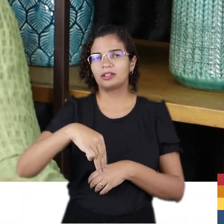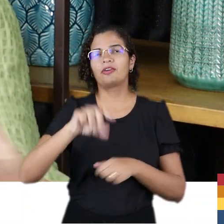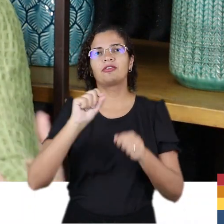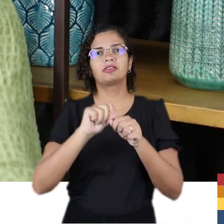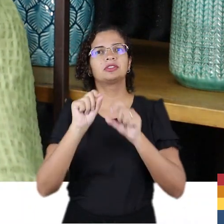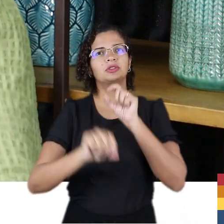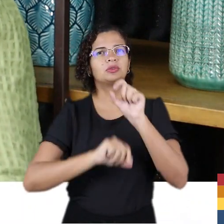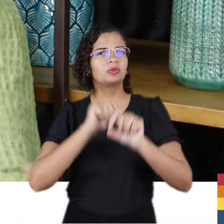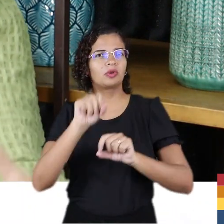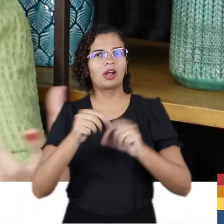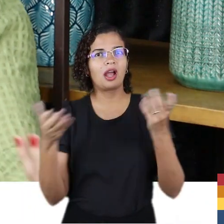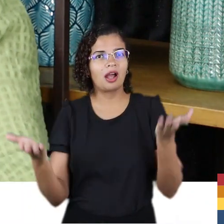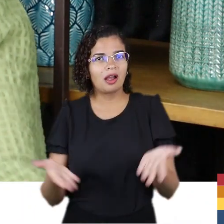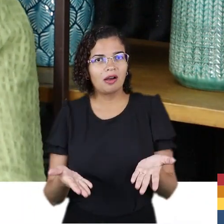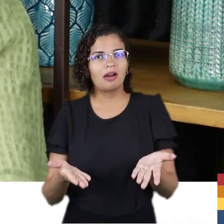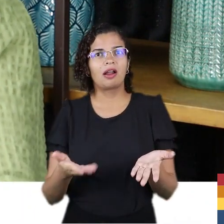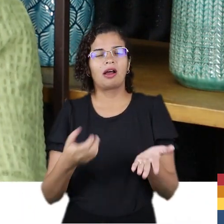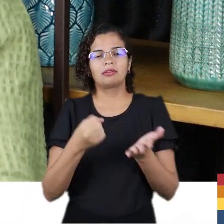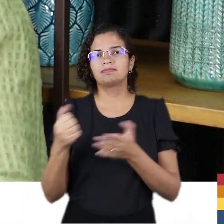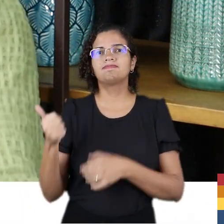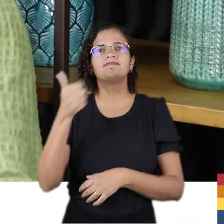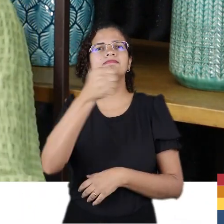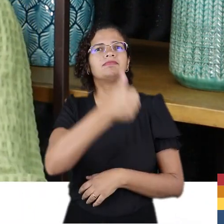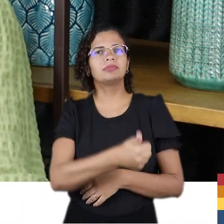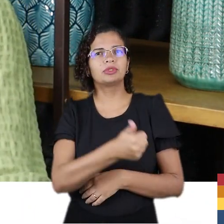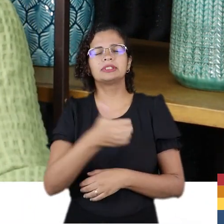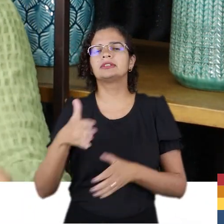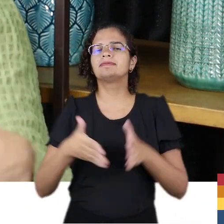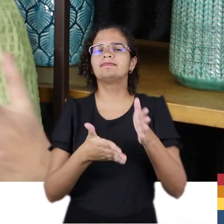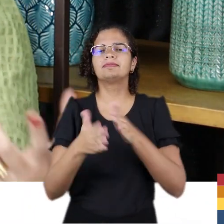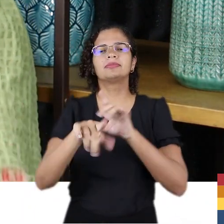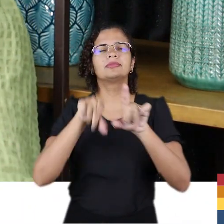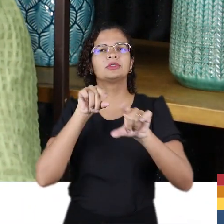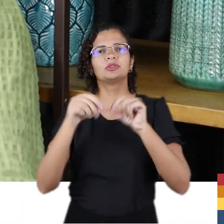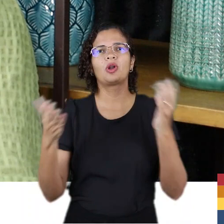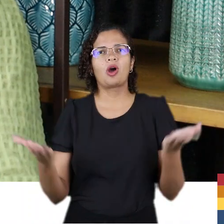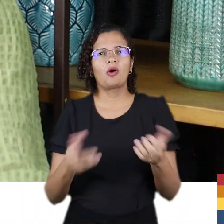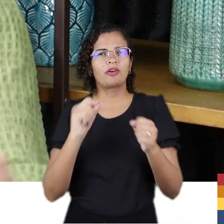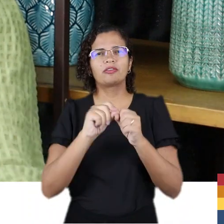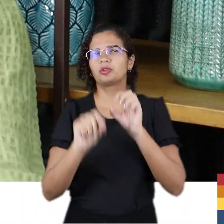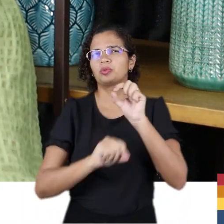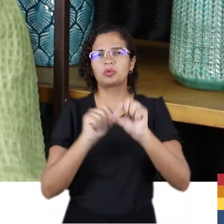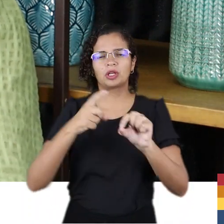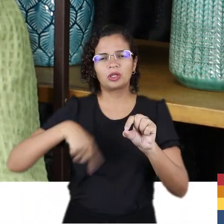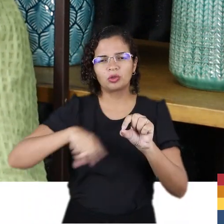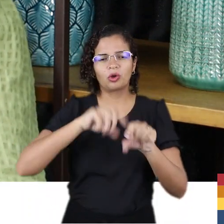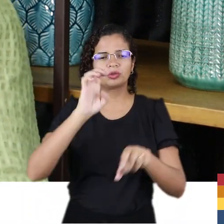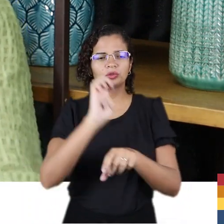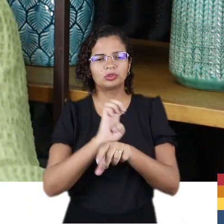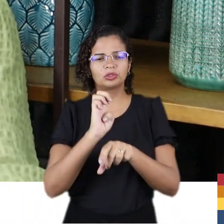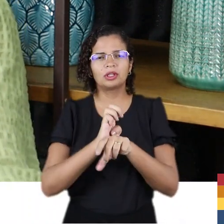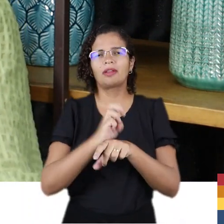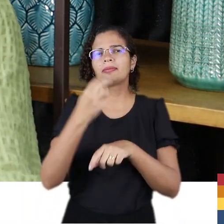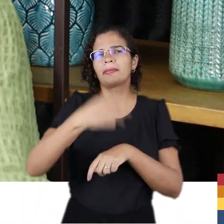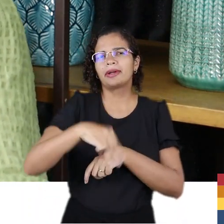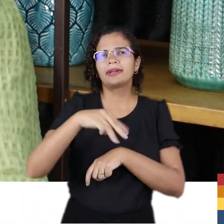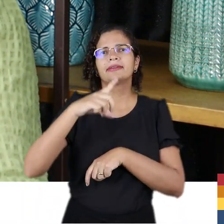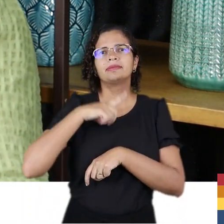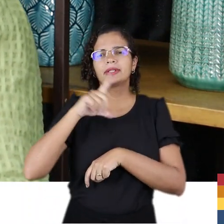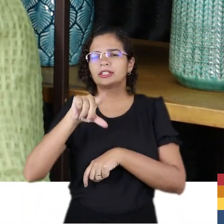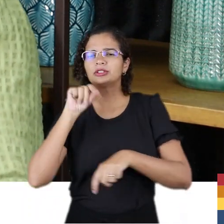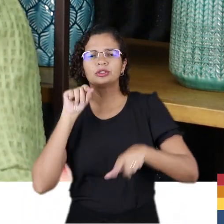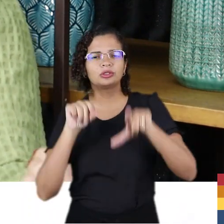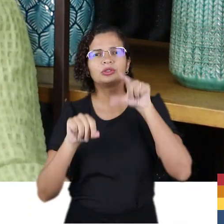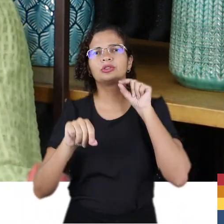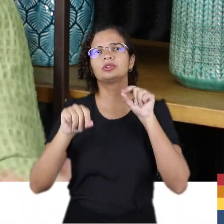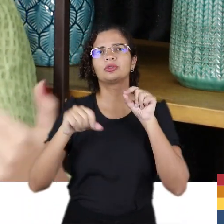na posição de trajetória desenhada para esse momento, né? O que que a nossa nossa rede vai ter de encaminhamentos, né? Para o ano letivo de